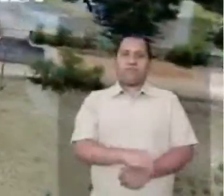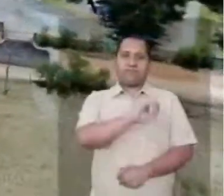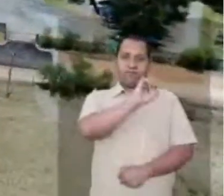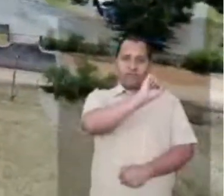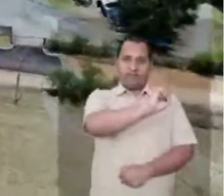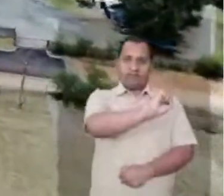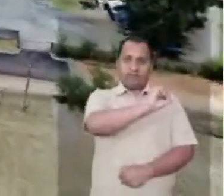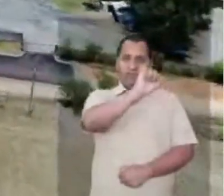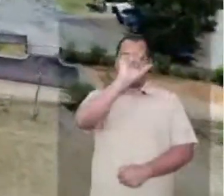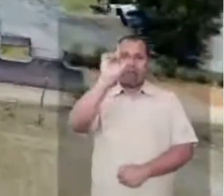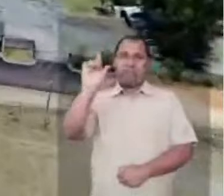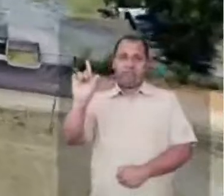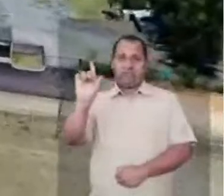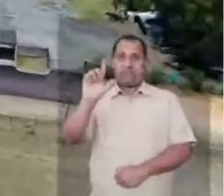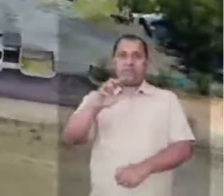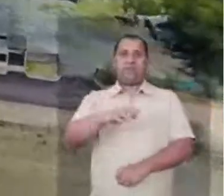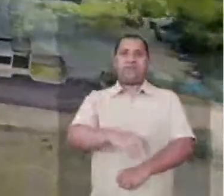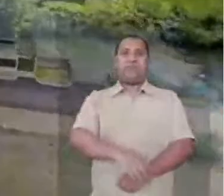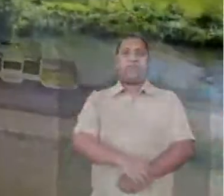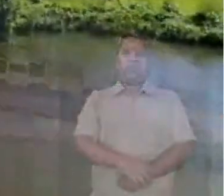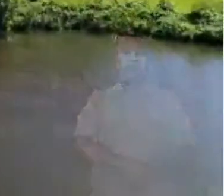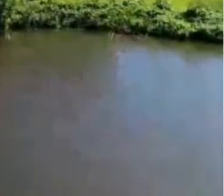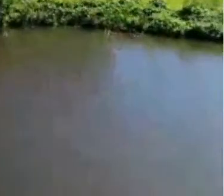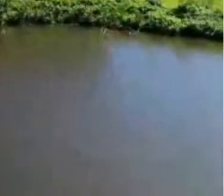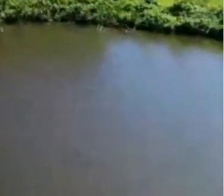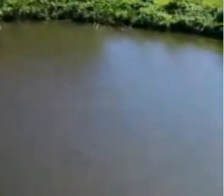São Gabriel.